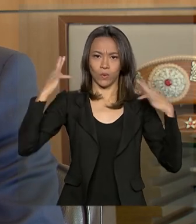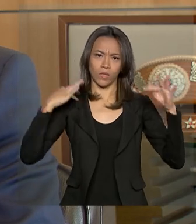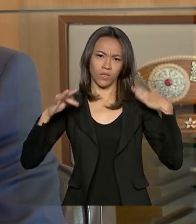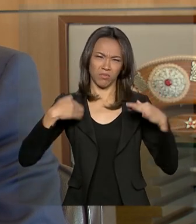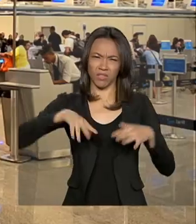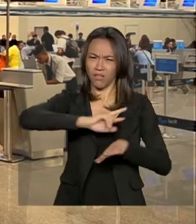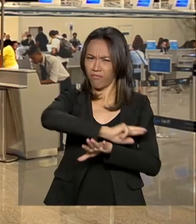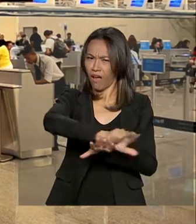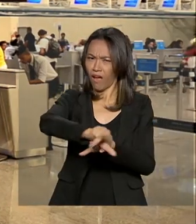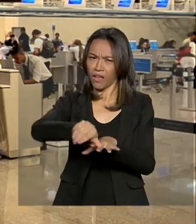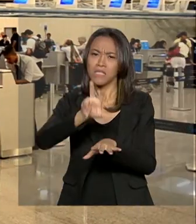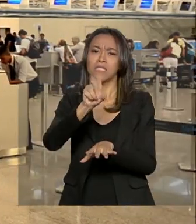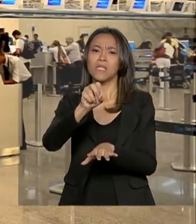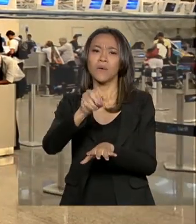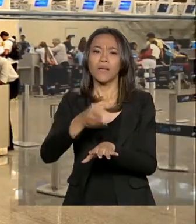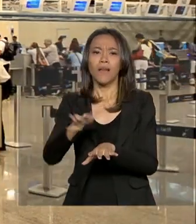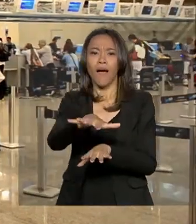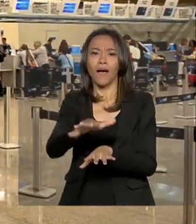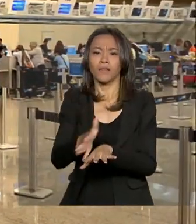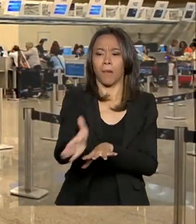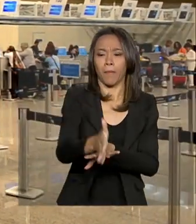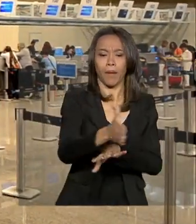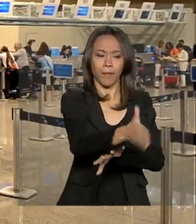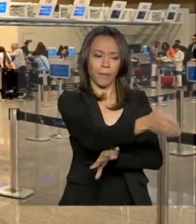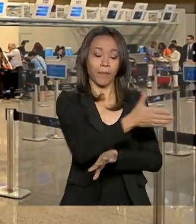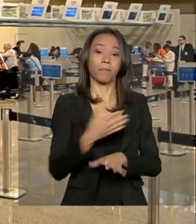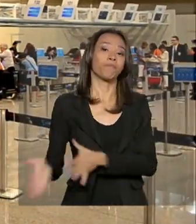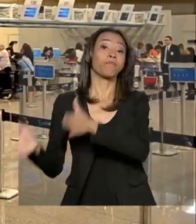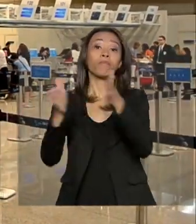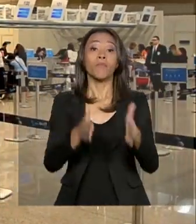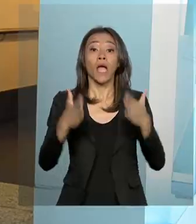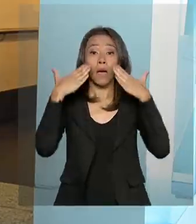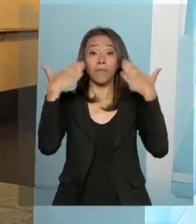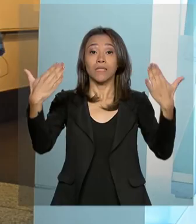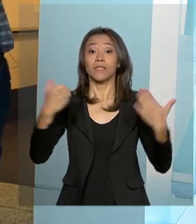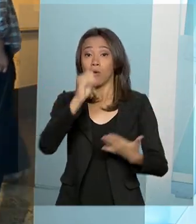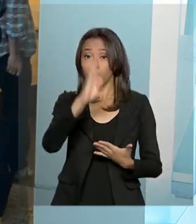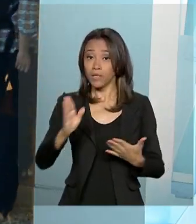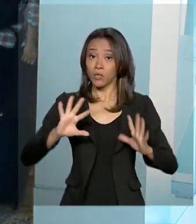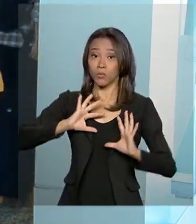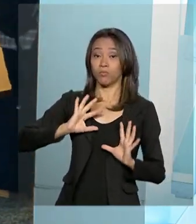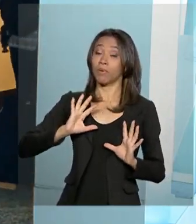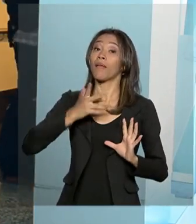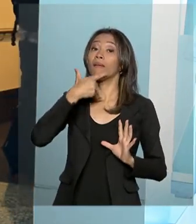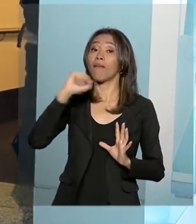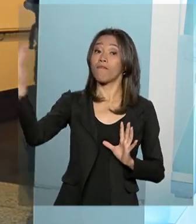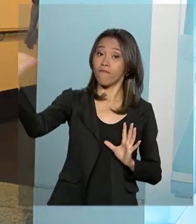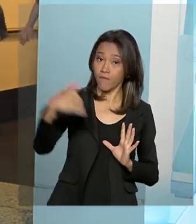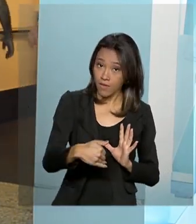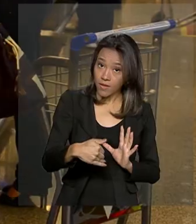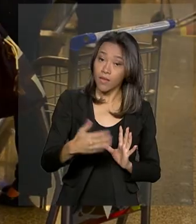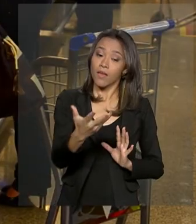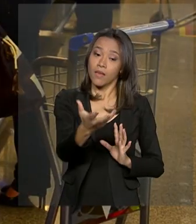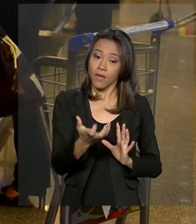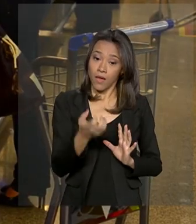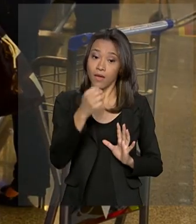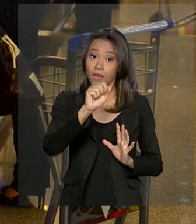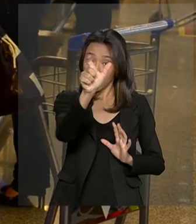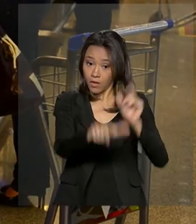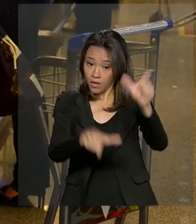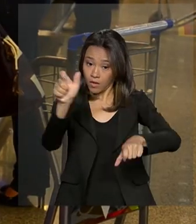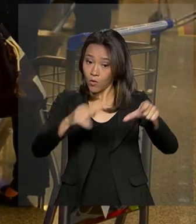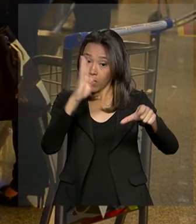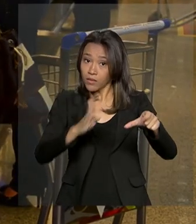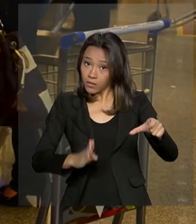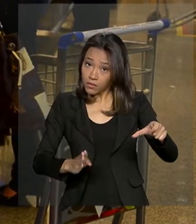segmentos. Além de tornar o Brasil mais conhecido para quem vem de fora, o governo quer que mais brasileiros façam turismo pelo